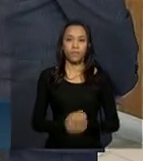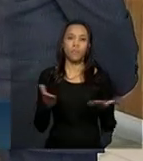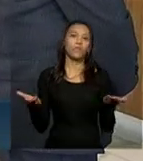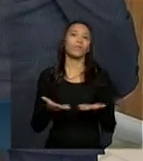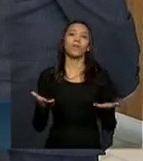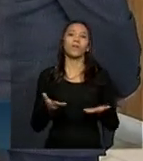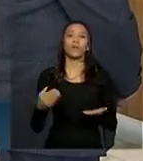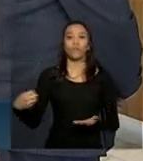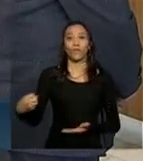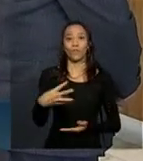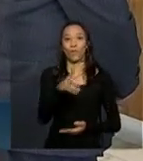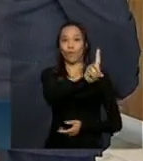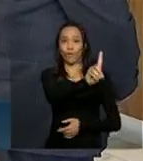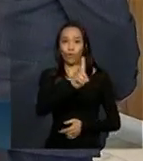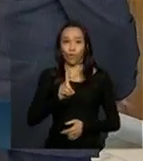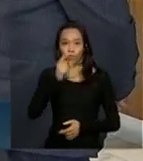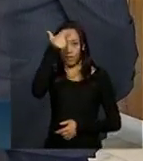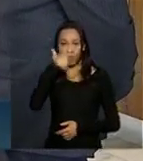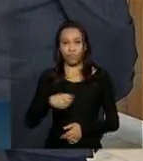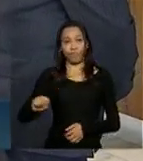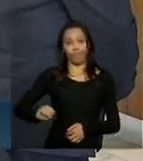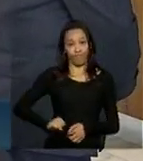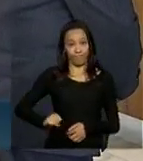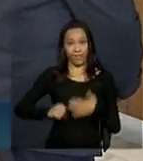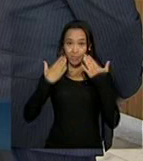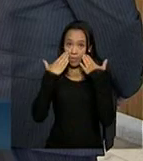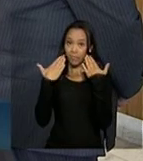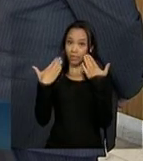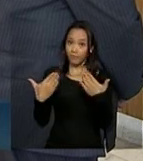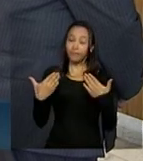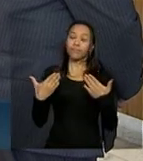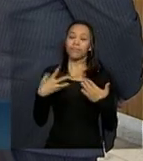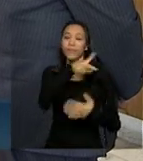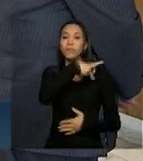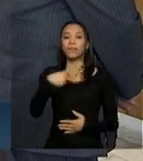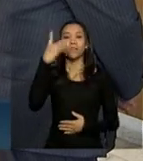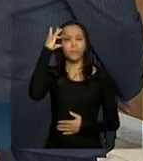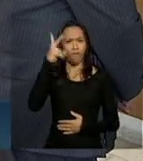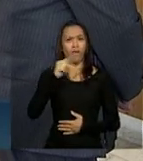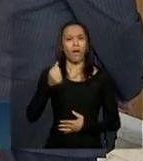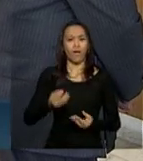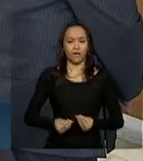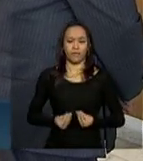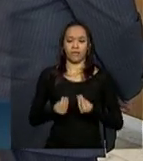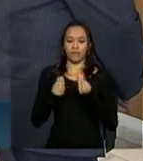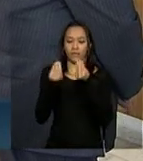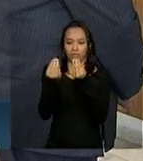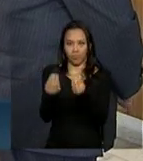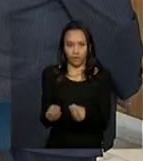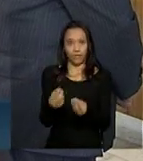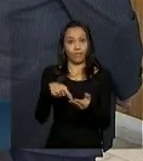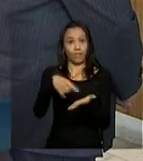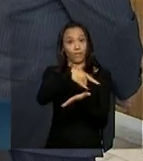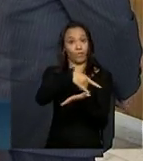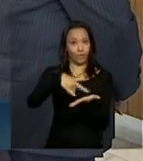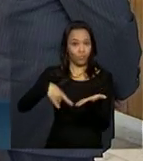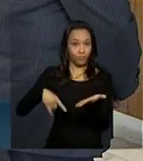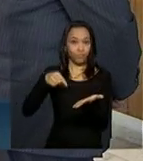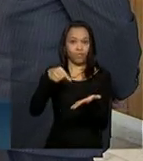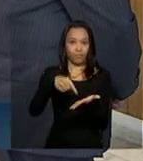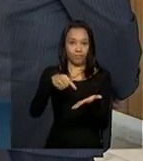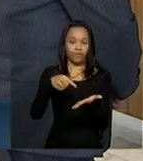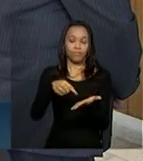Agora, o novo embaixador da Bulgária se apresenta à presidenta Dilma Rousseff e vai entregar a sua carta credencial